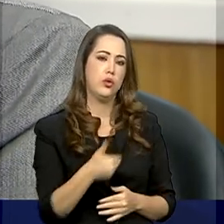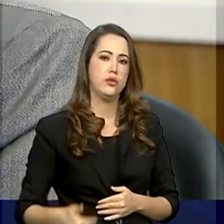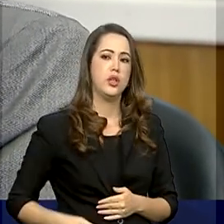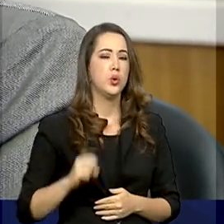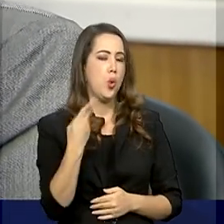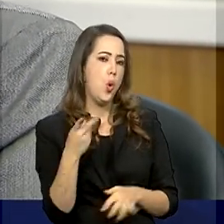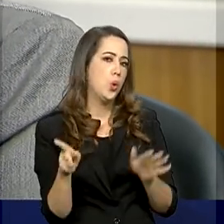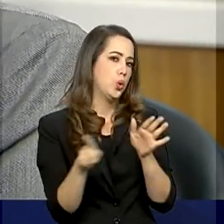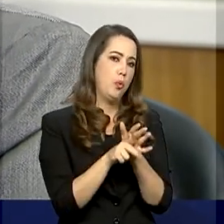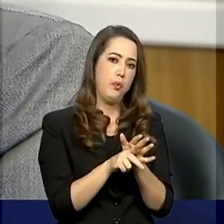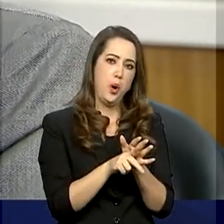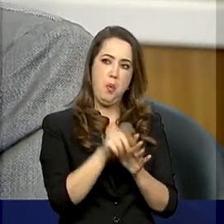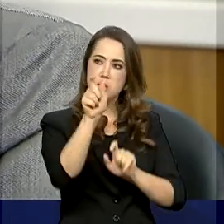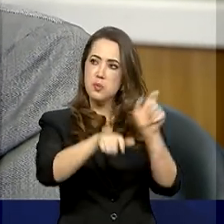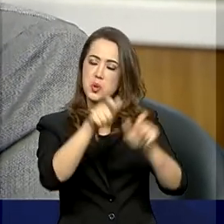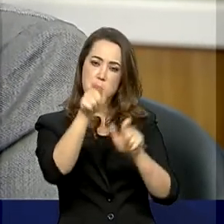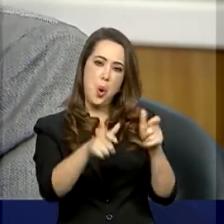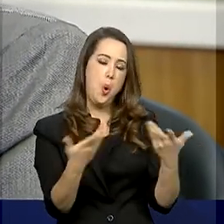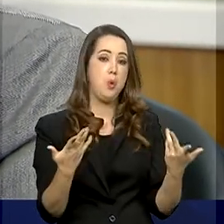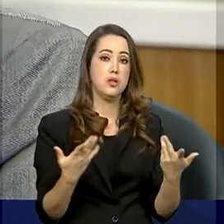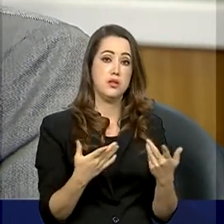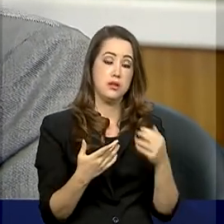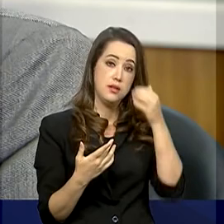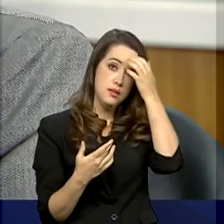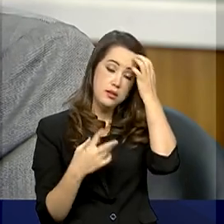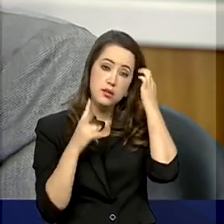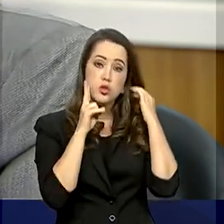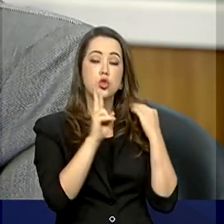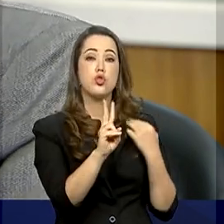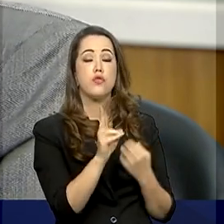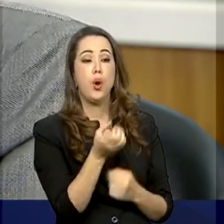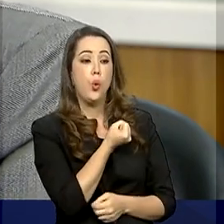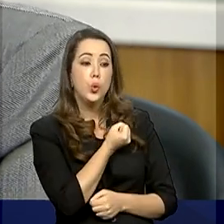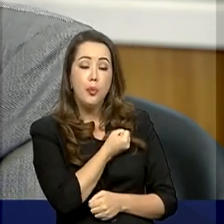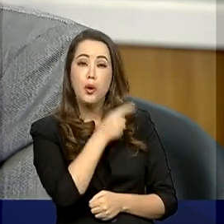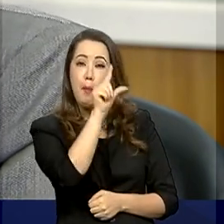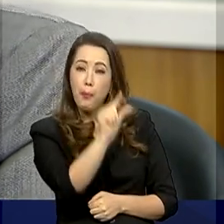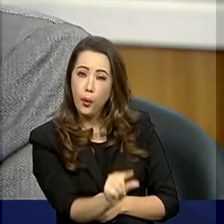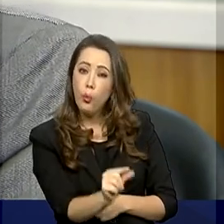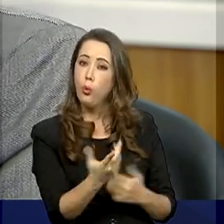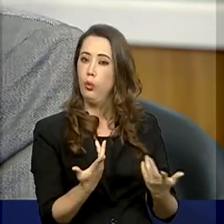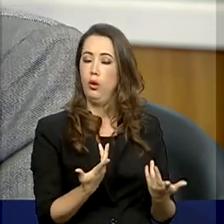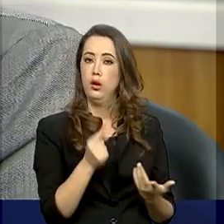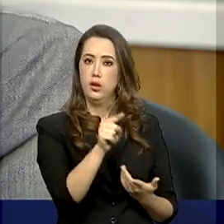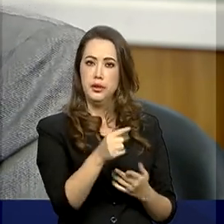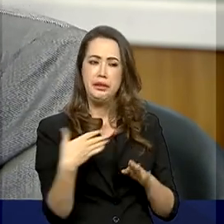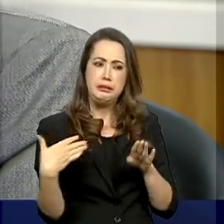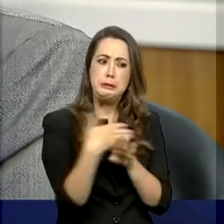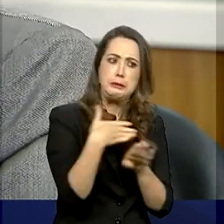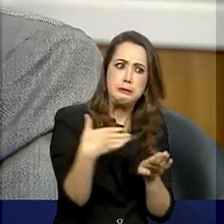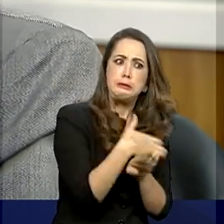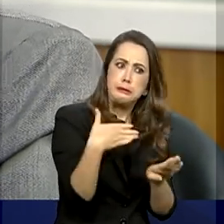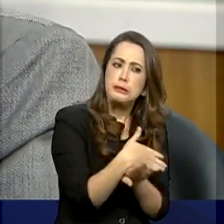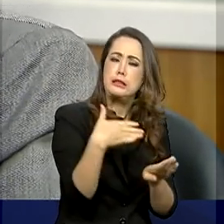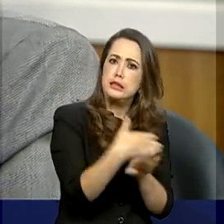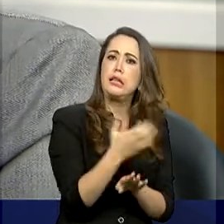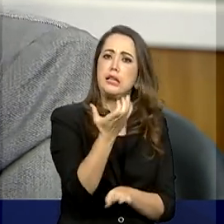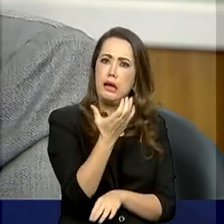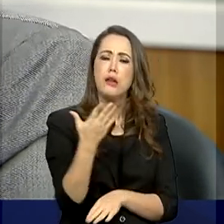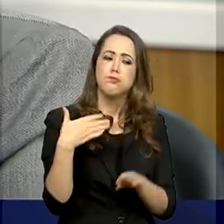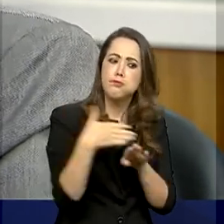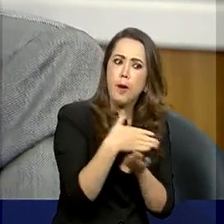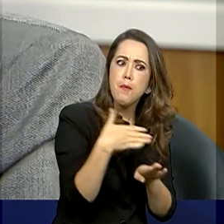quanto nos próprios cidadãos brasileiros são poucas as invasões e os ataques são muito mais do que a gente